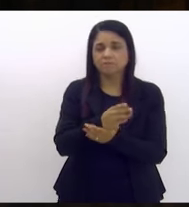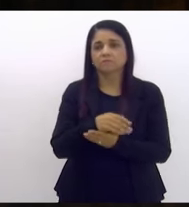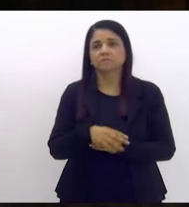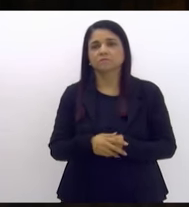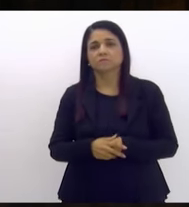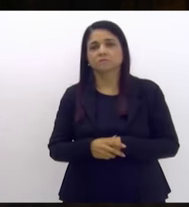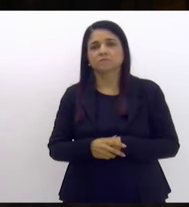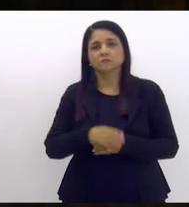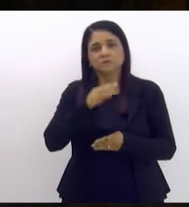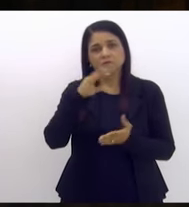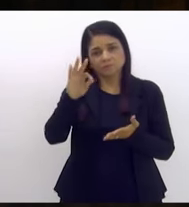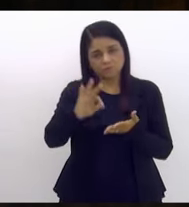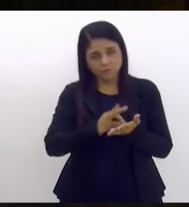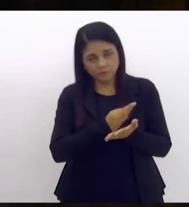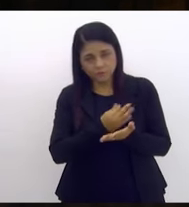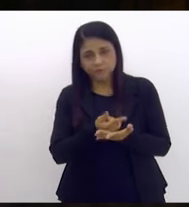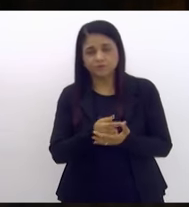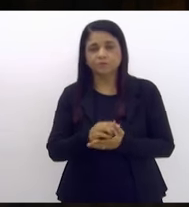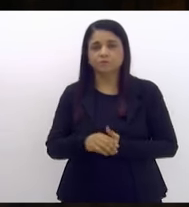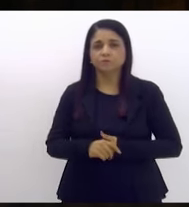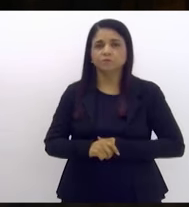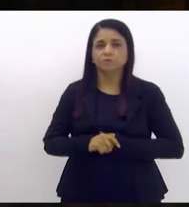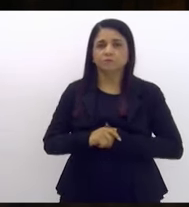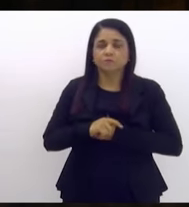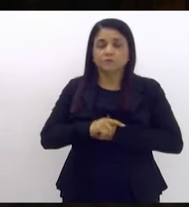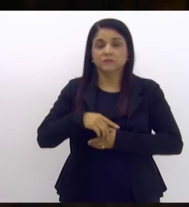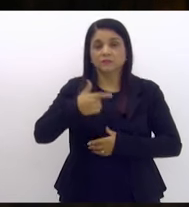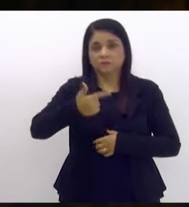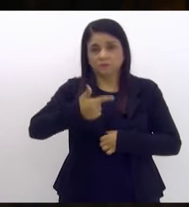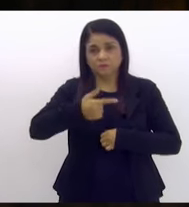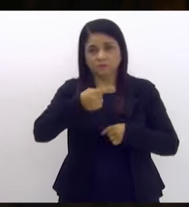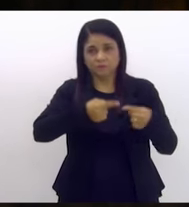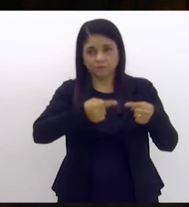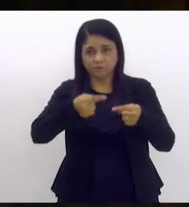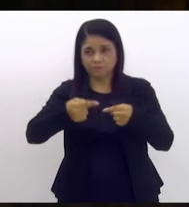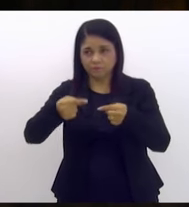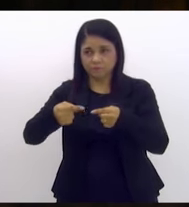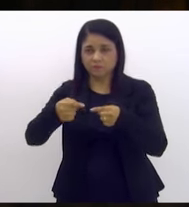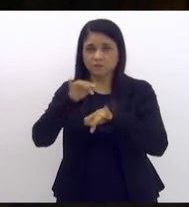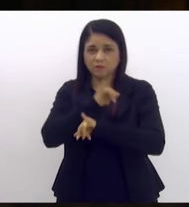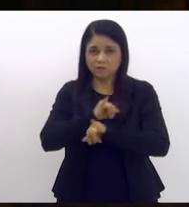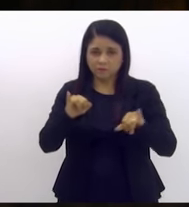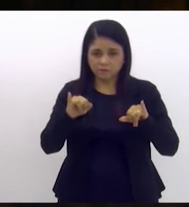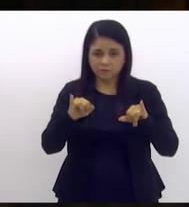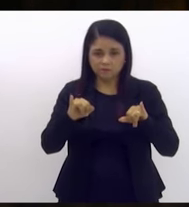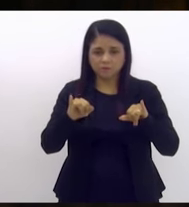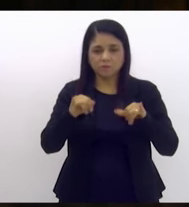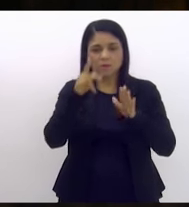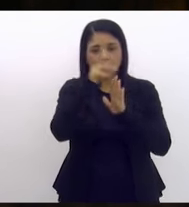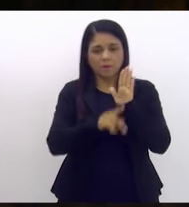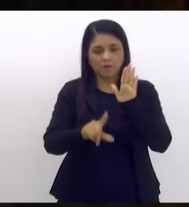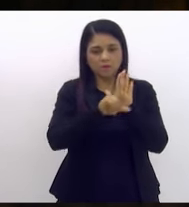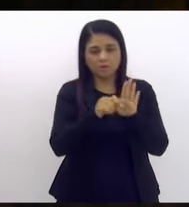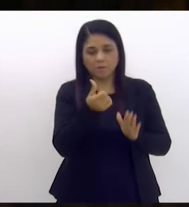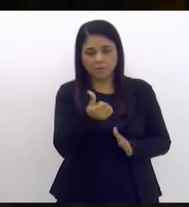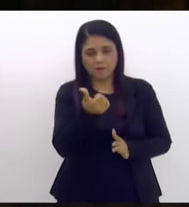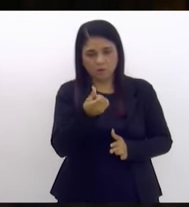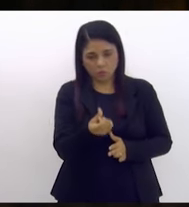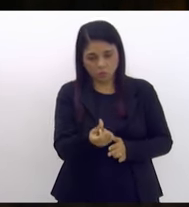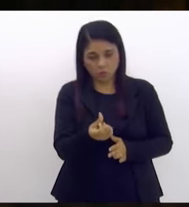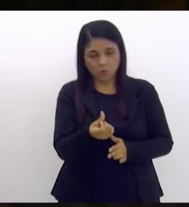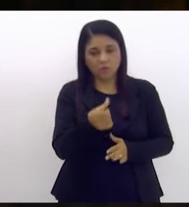aprovado, vai autógrafo. Em segunda discussão, anuncio em segunda discussão, projeto de lei